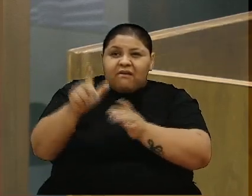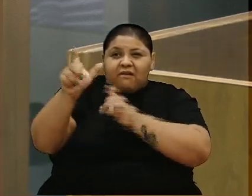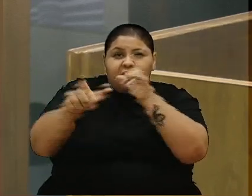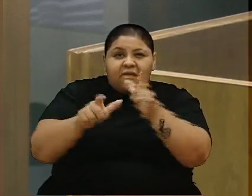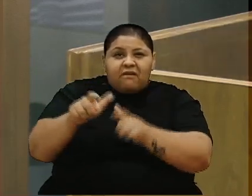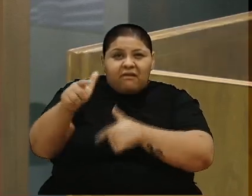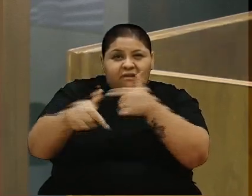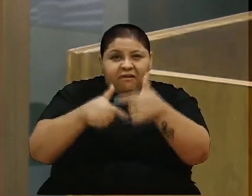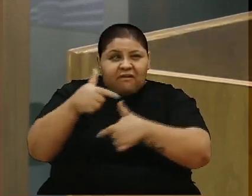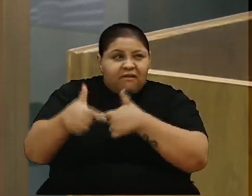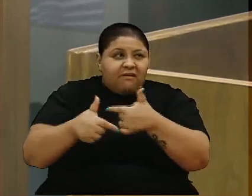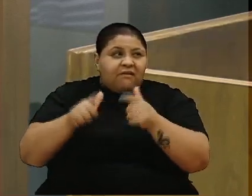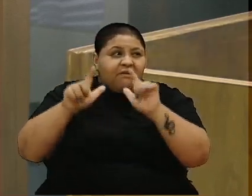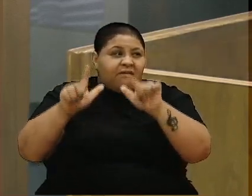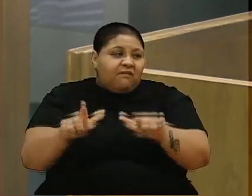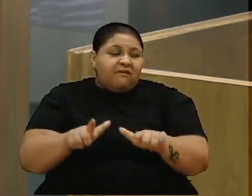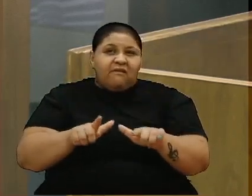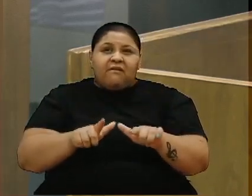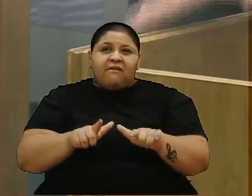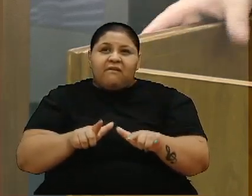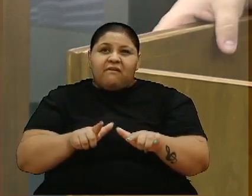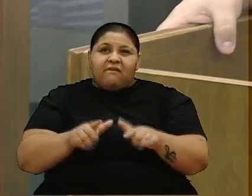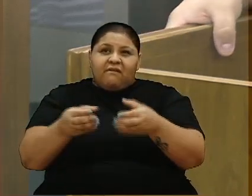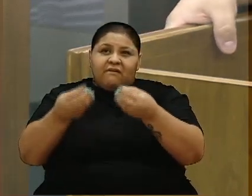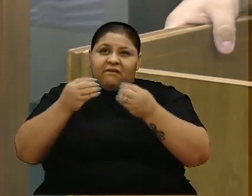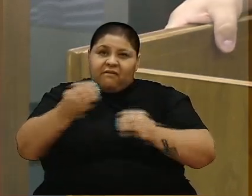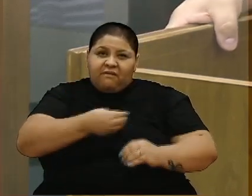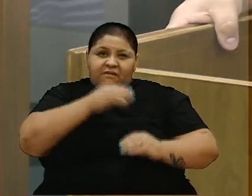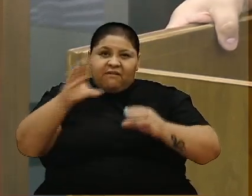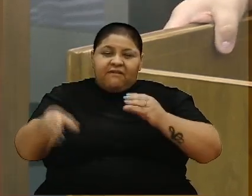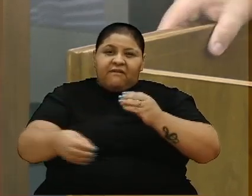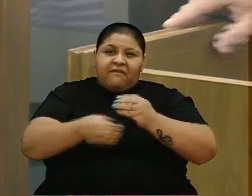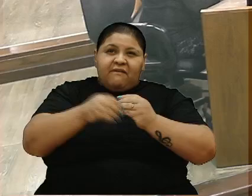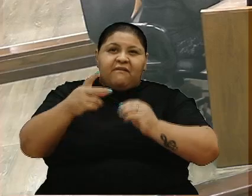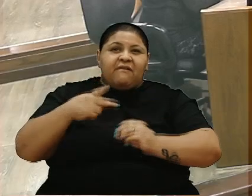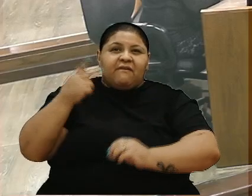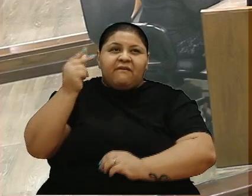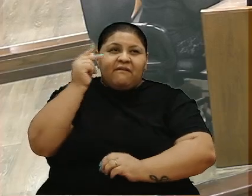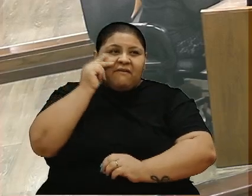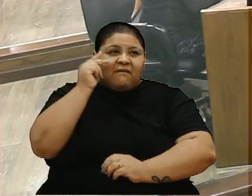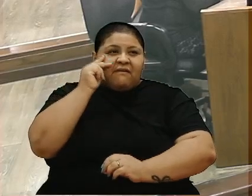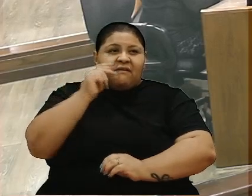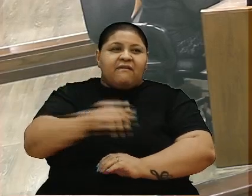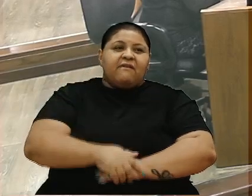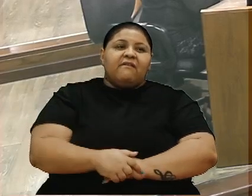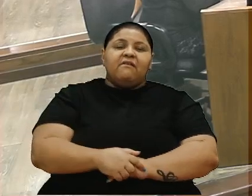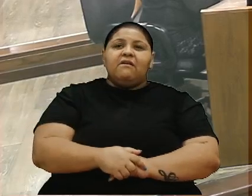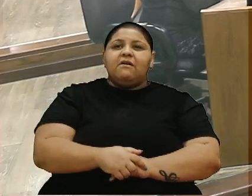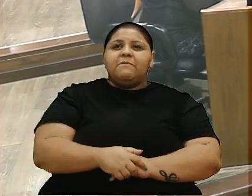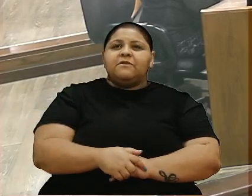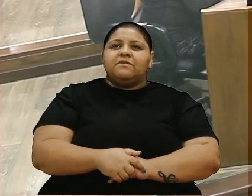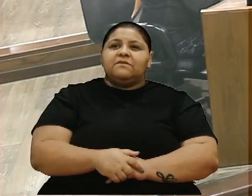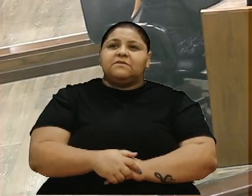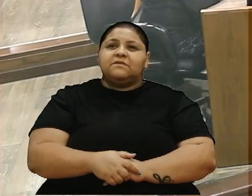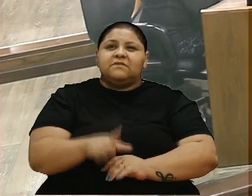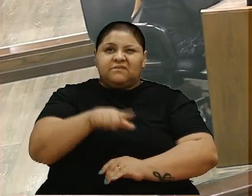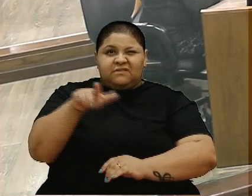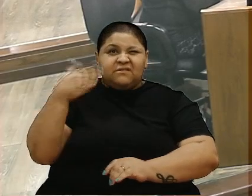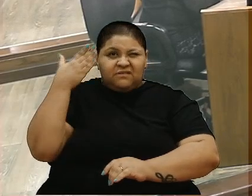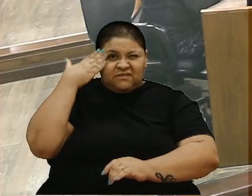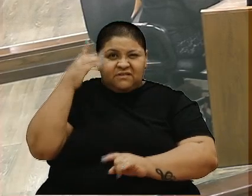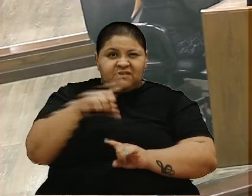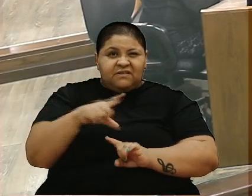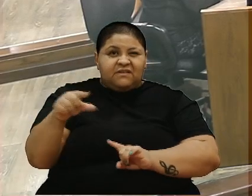estão trabalhando nesse local darão vida. Seu à parte, vereador Cláudio. O senhor sabe que eu saí de lá, estava